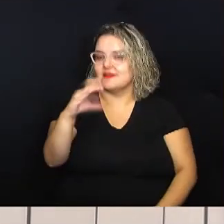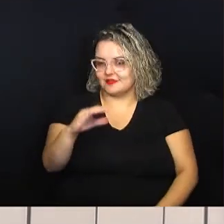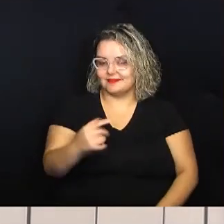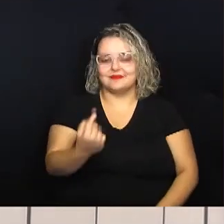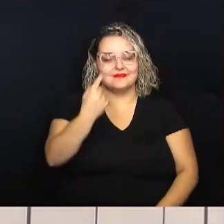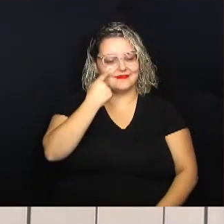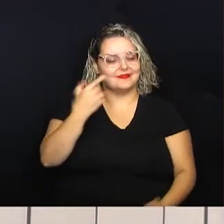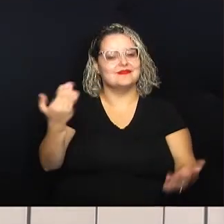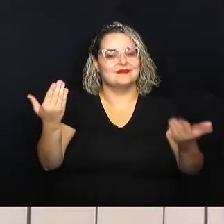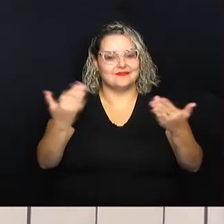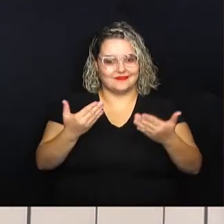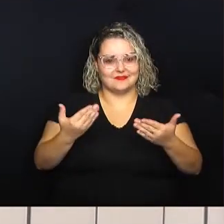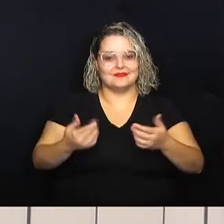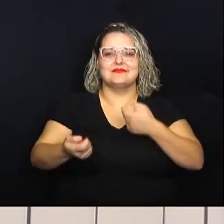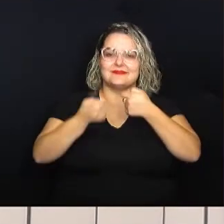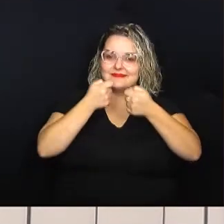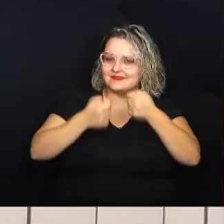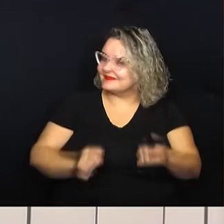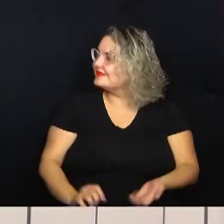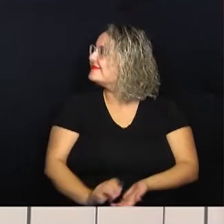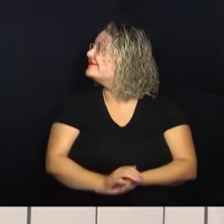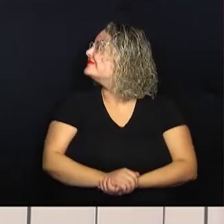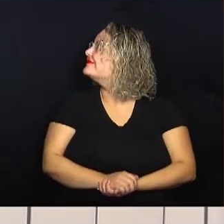confere agora nesta reportagem.